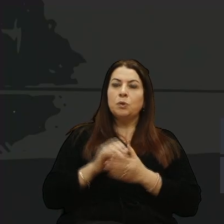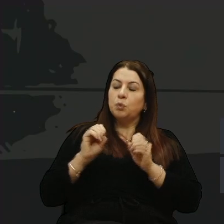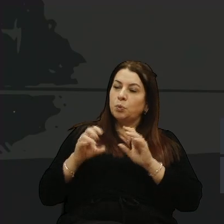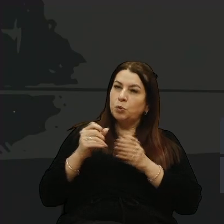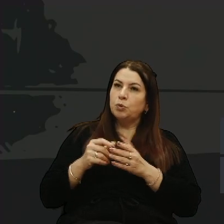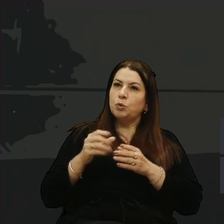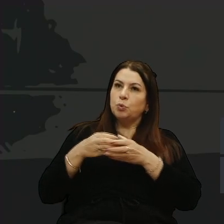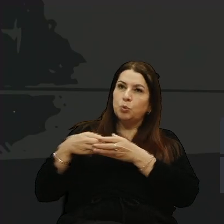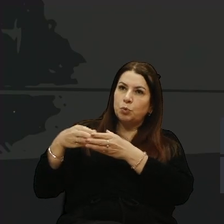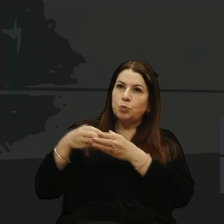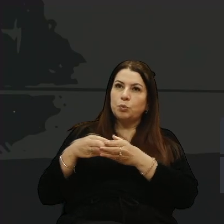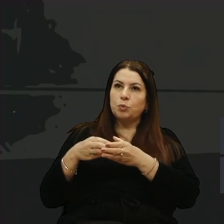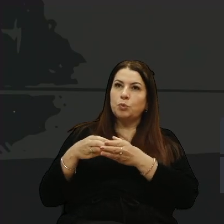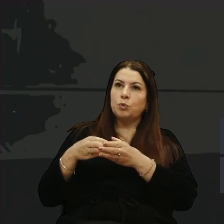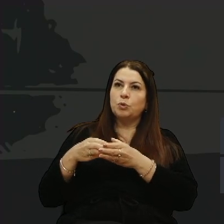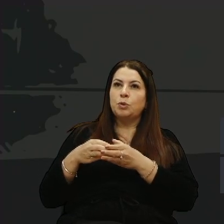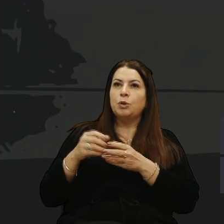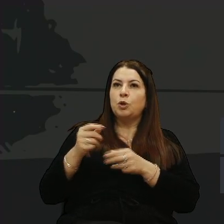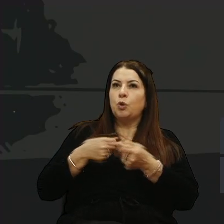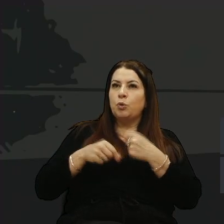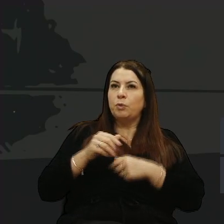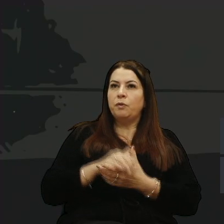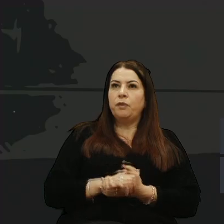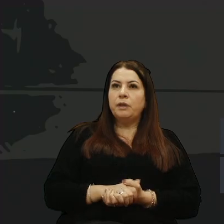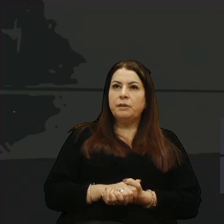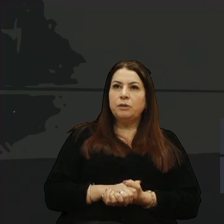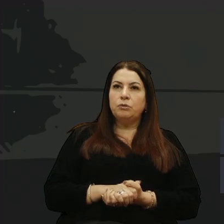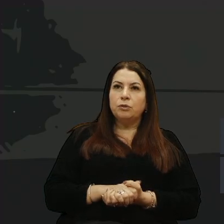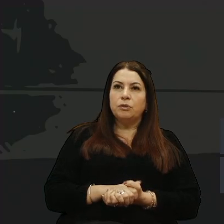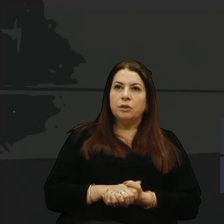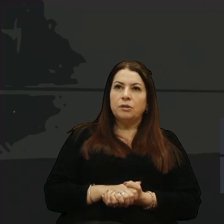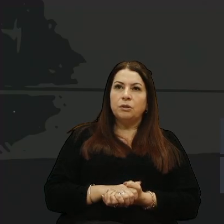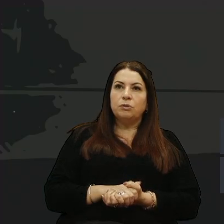educativo, turístico, econômico e